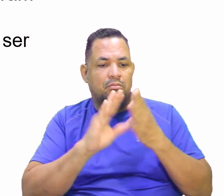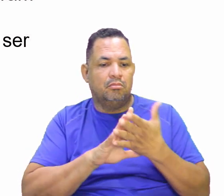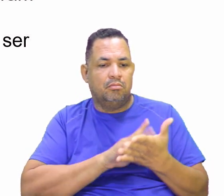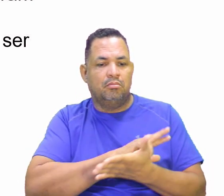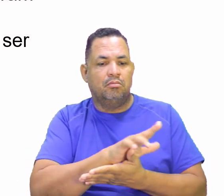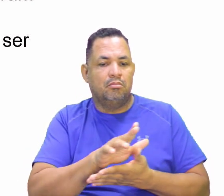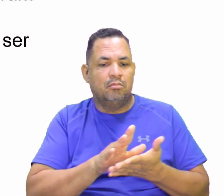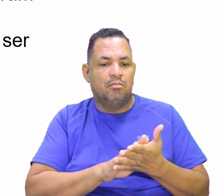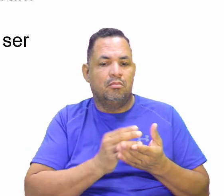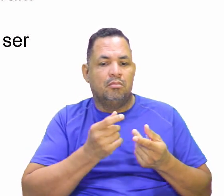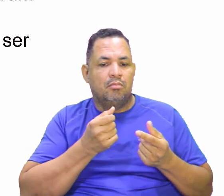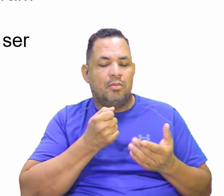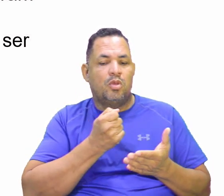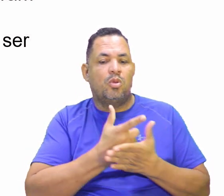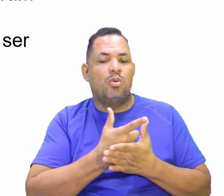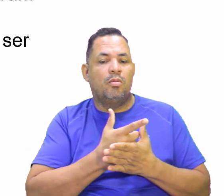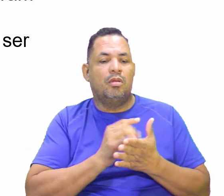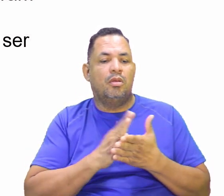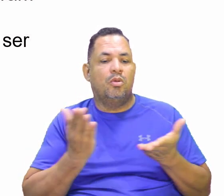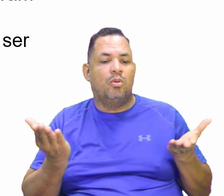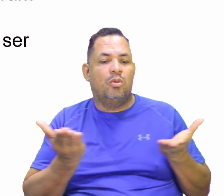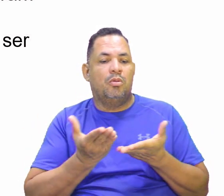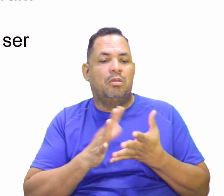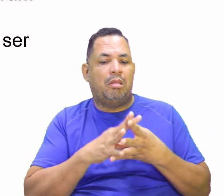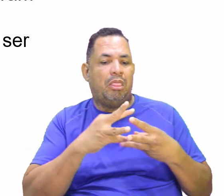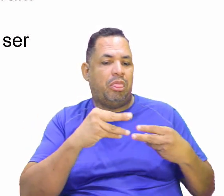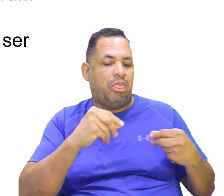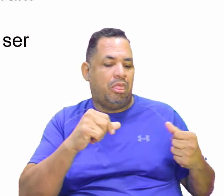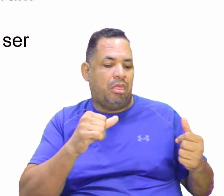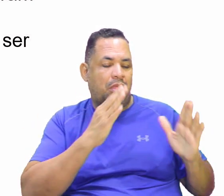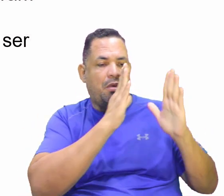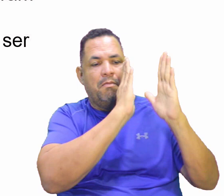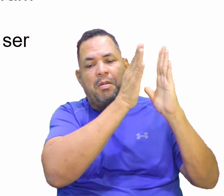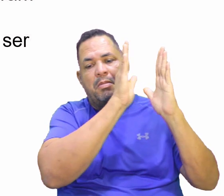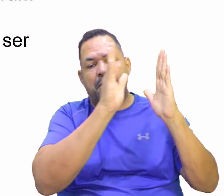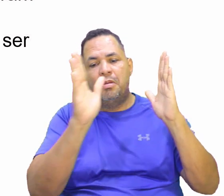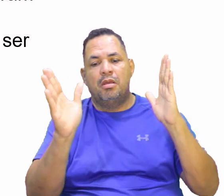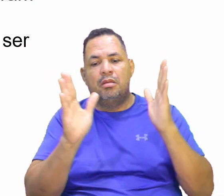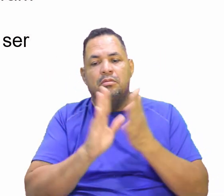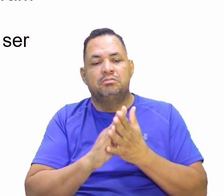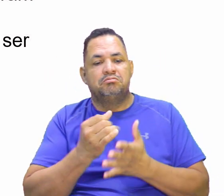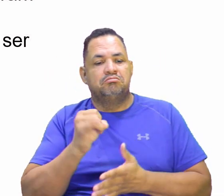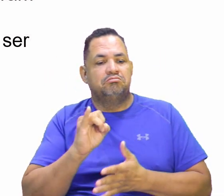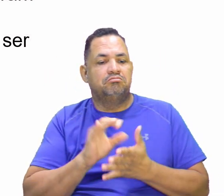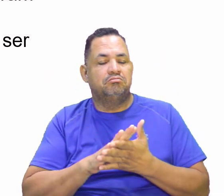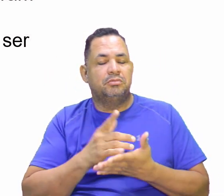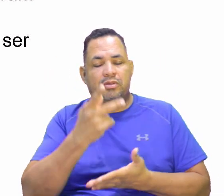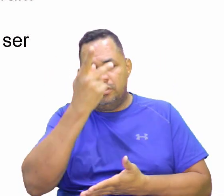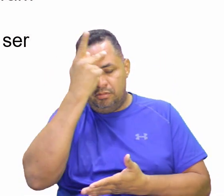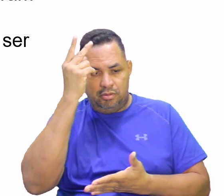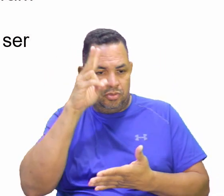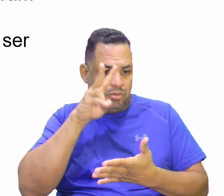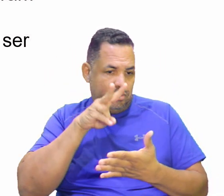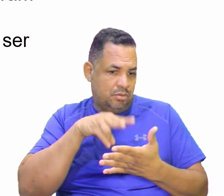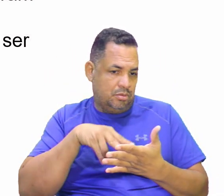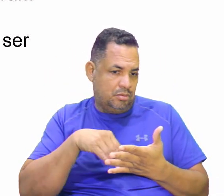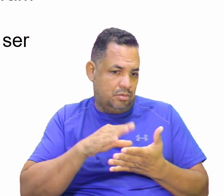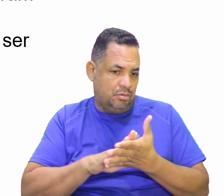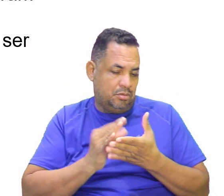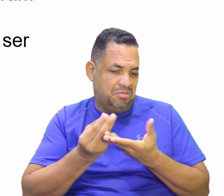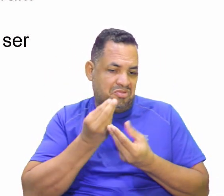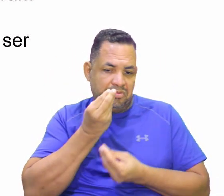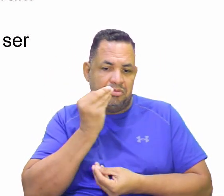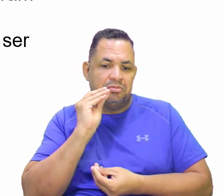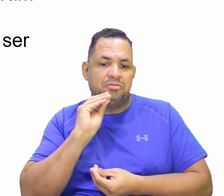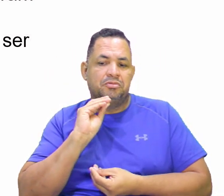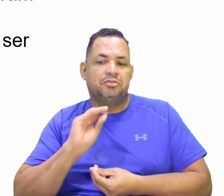foram comprados e hoje estão se estragando nas prateleiras. Se não fossem os leitores, os livros seriam